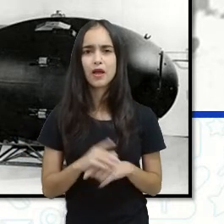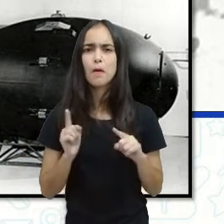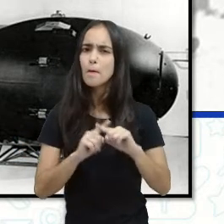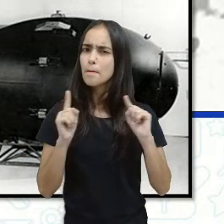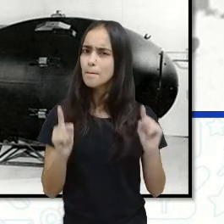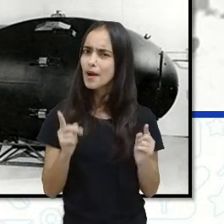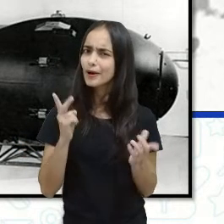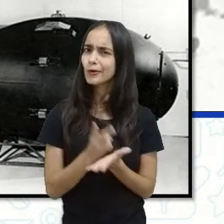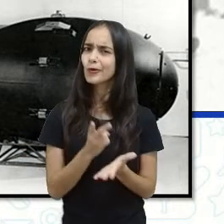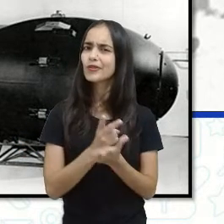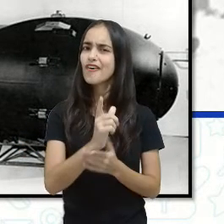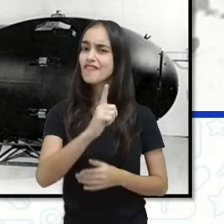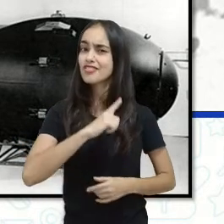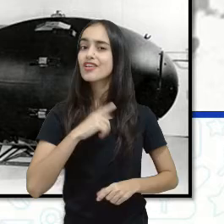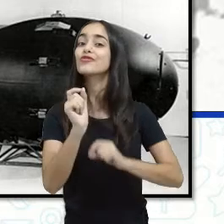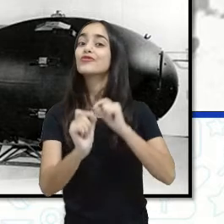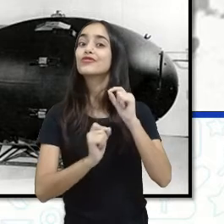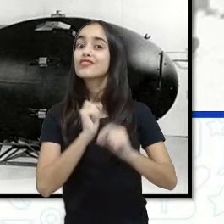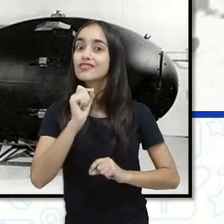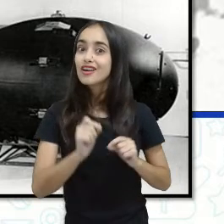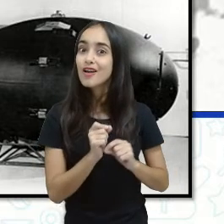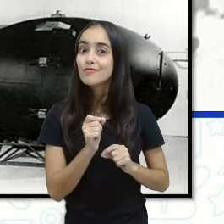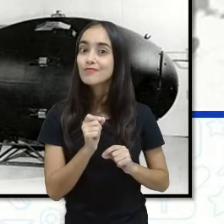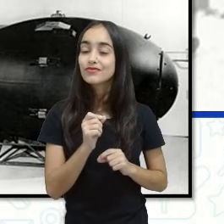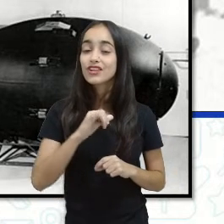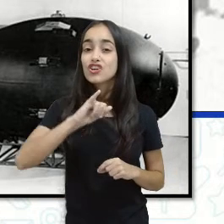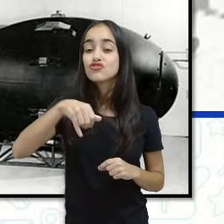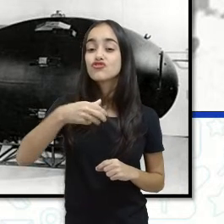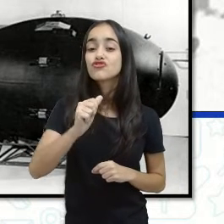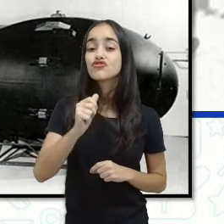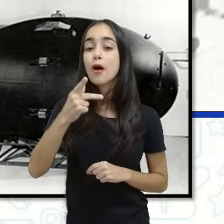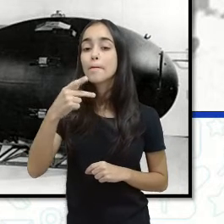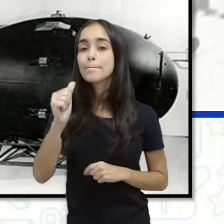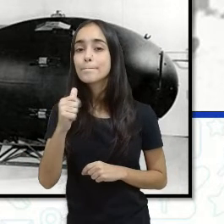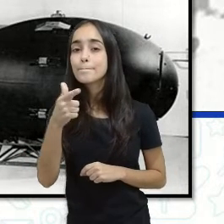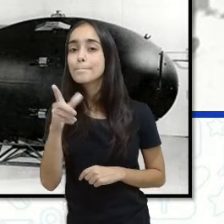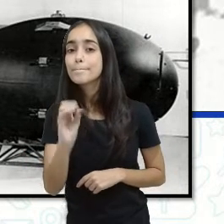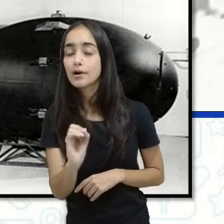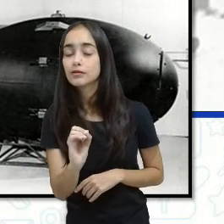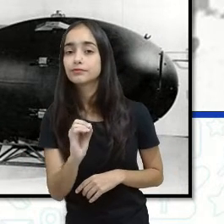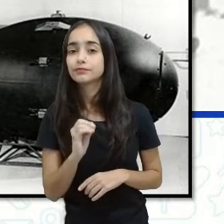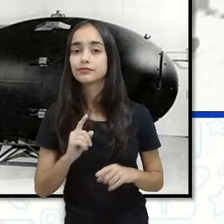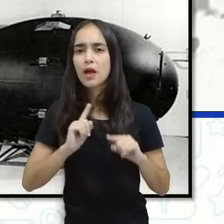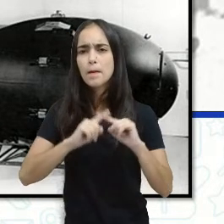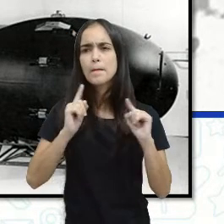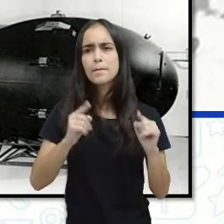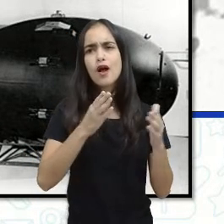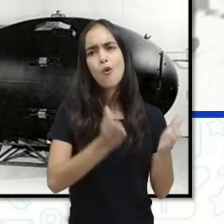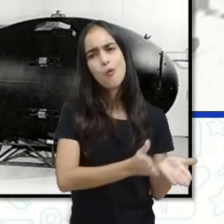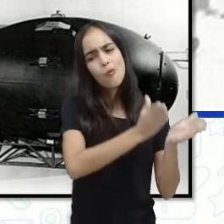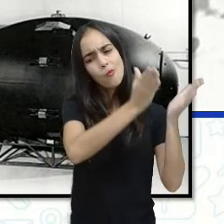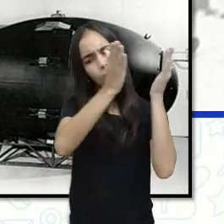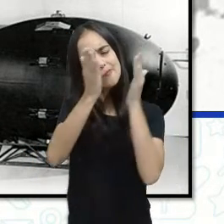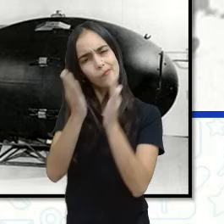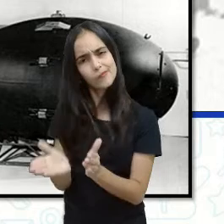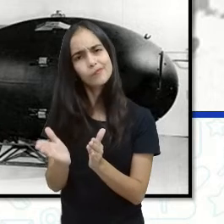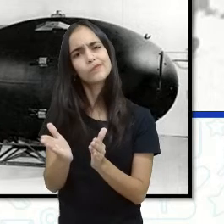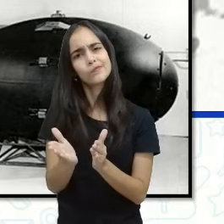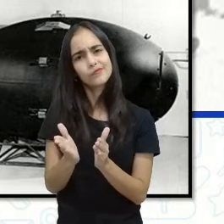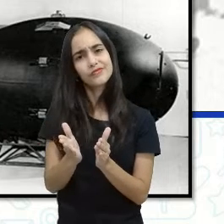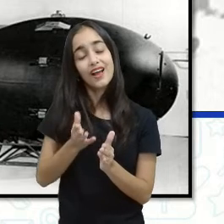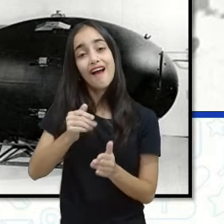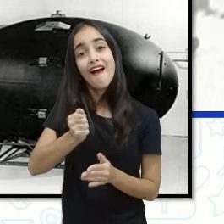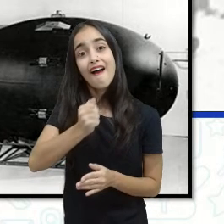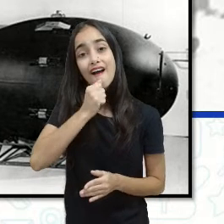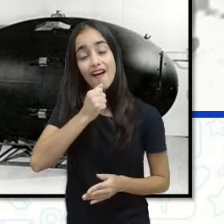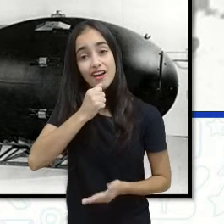Japão continuava ali de pé, certo? A guerra acabou na Europa, mas para o lado do Pacífico, né, para o lado oriental, o Japão